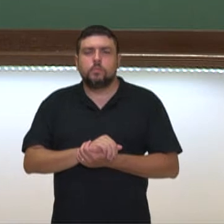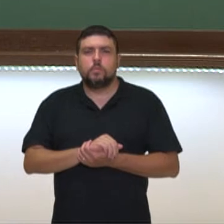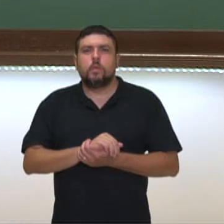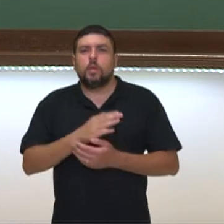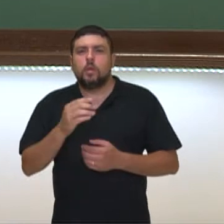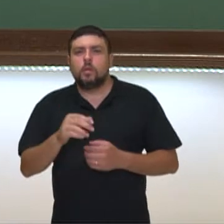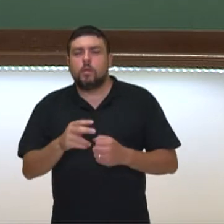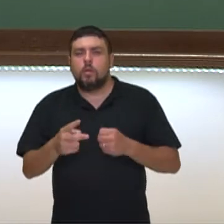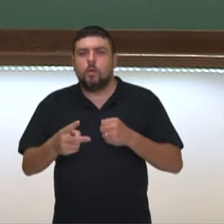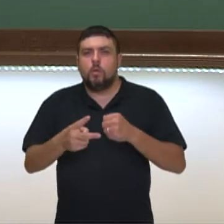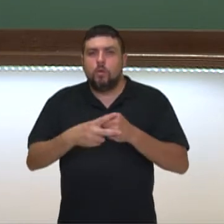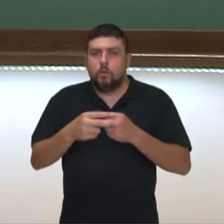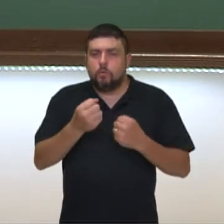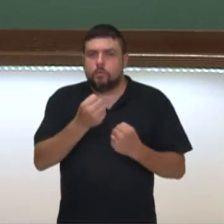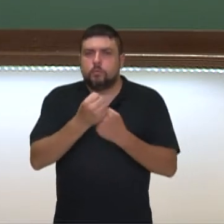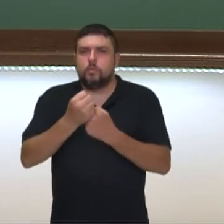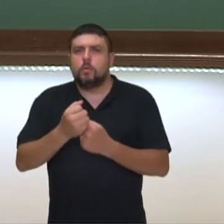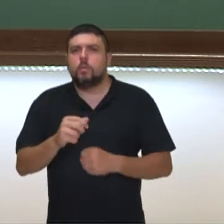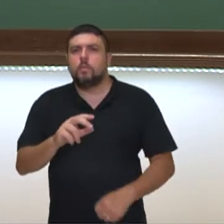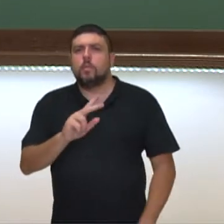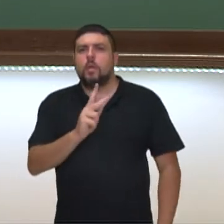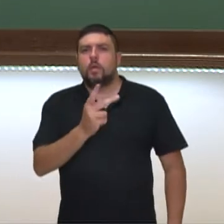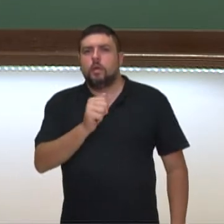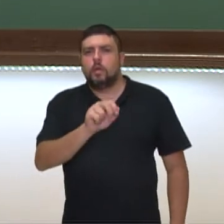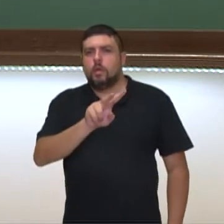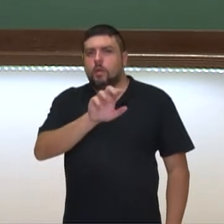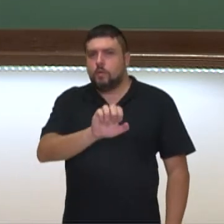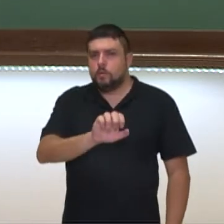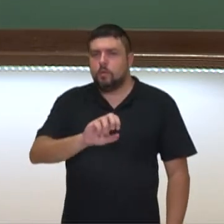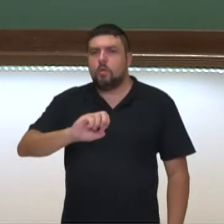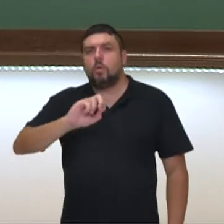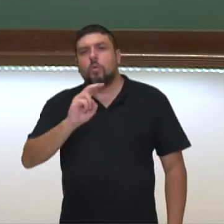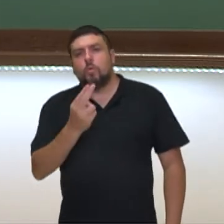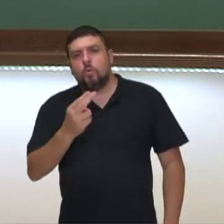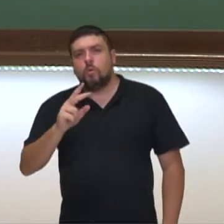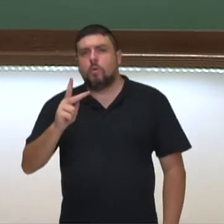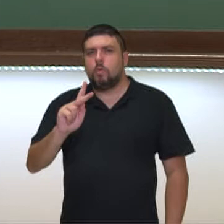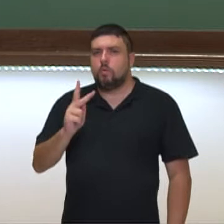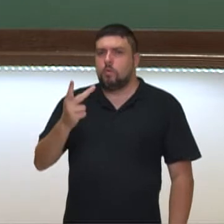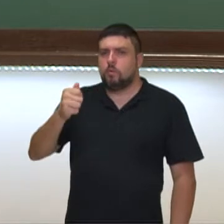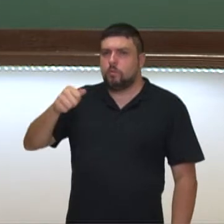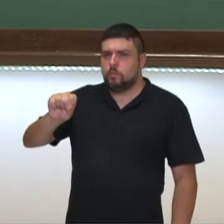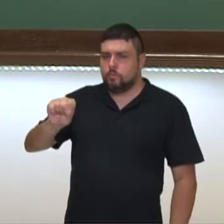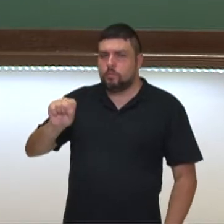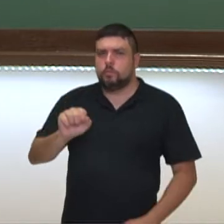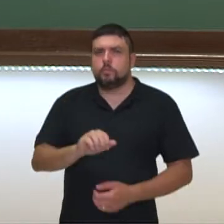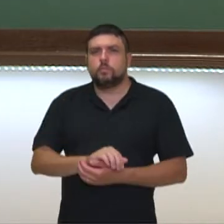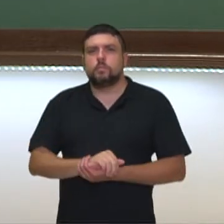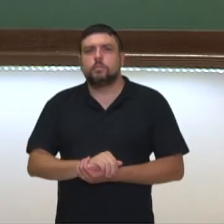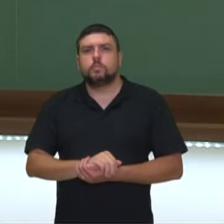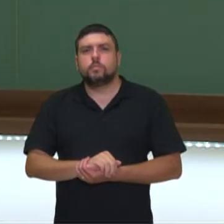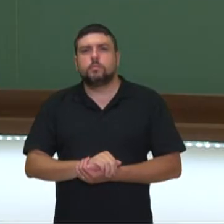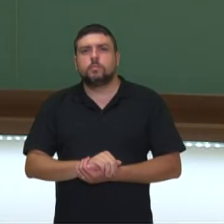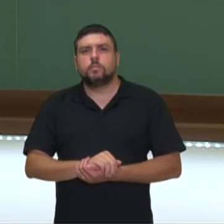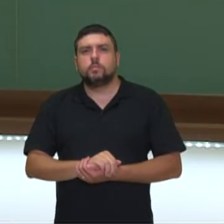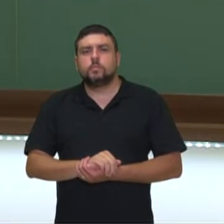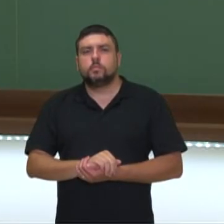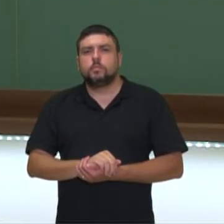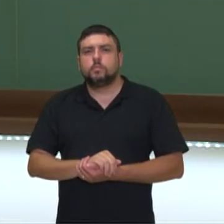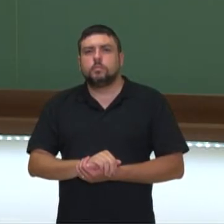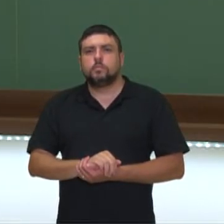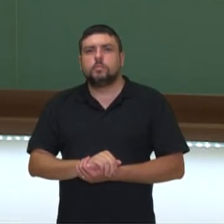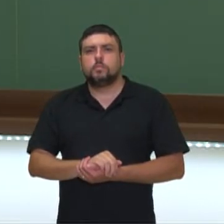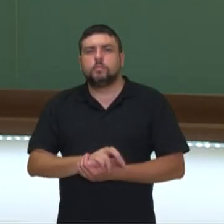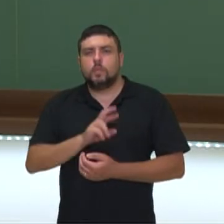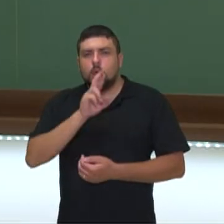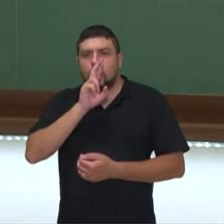have ou has, ok? He, she, it, has. Os outros pronomes vai ser o have. Resposta curta. Yes, I